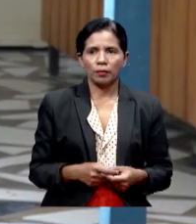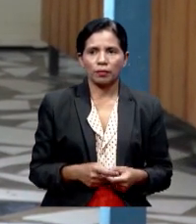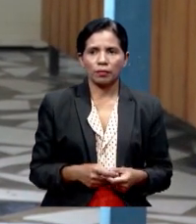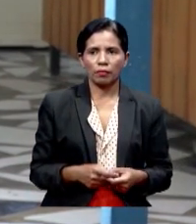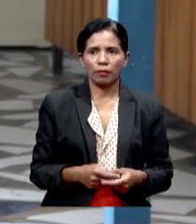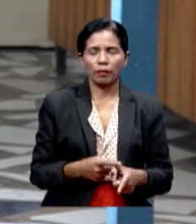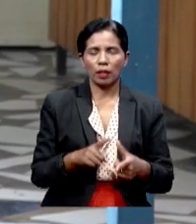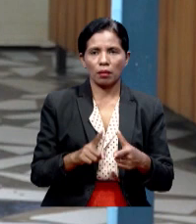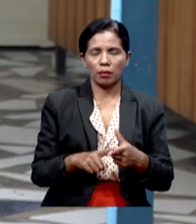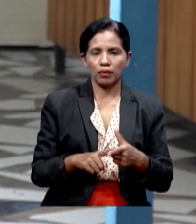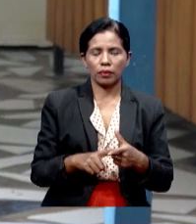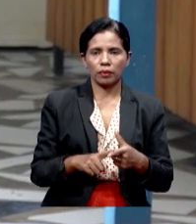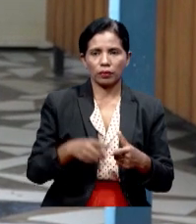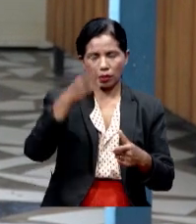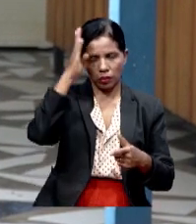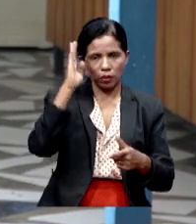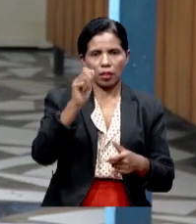senhor Arguido cumpri